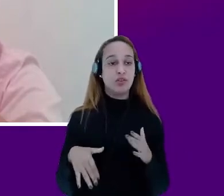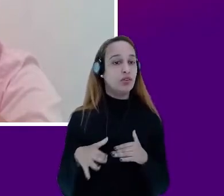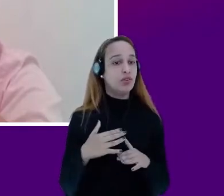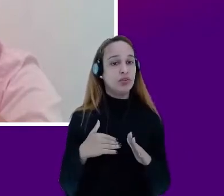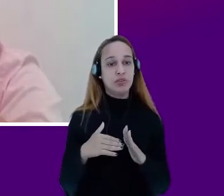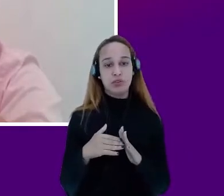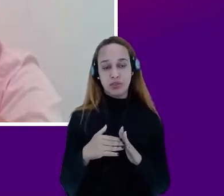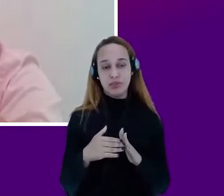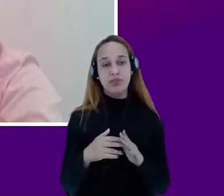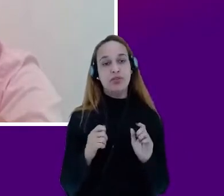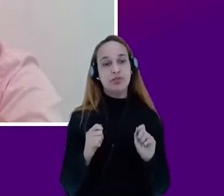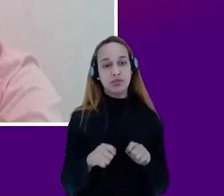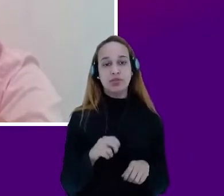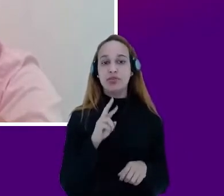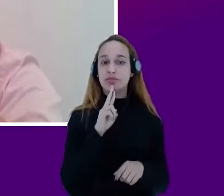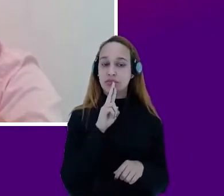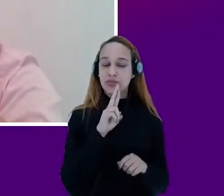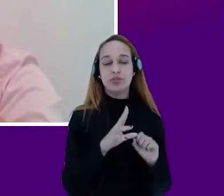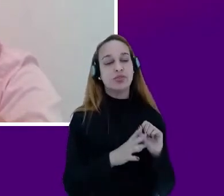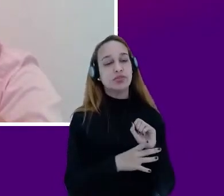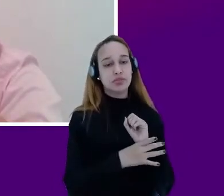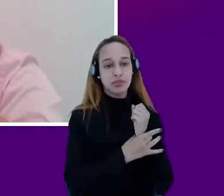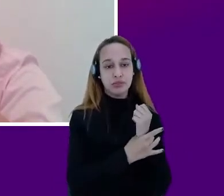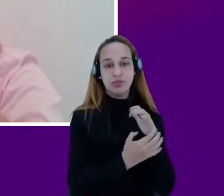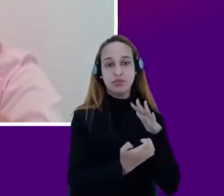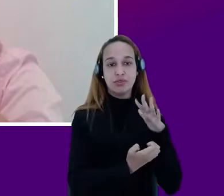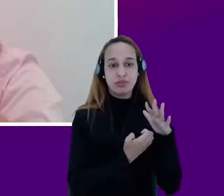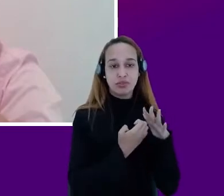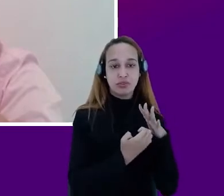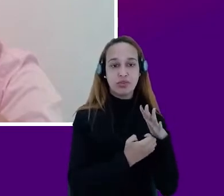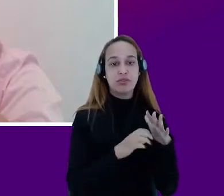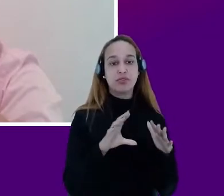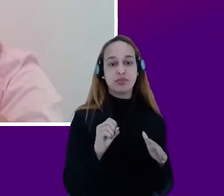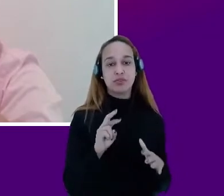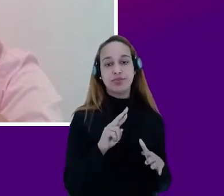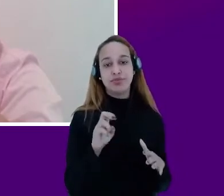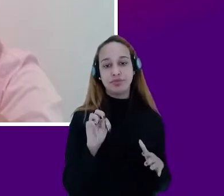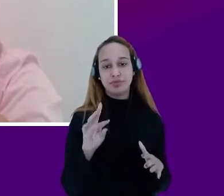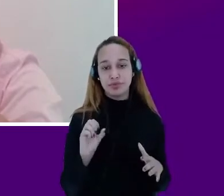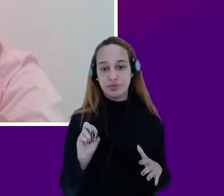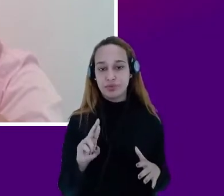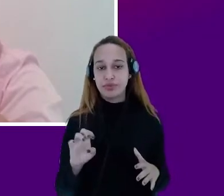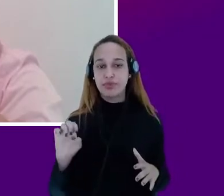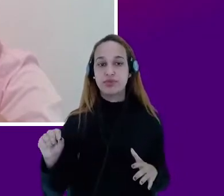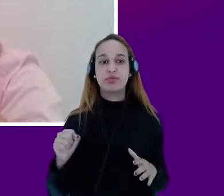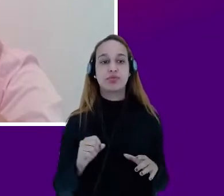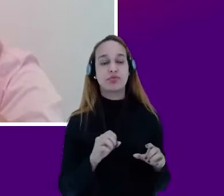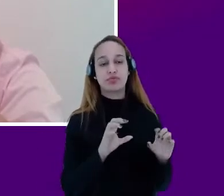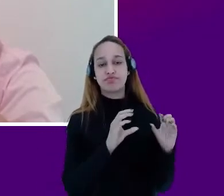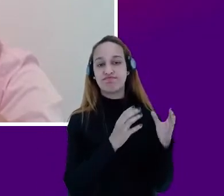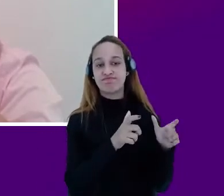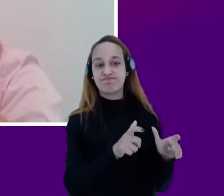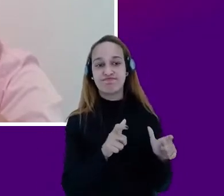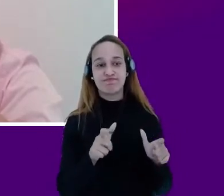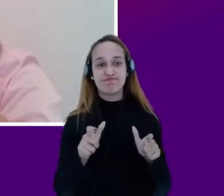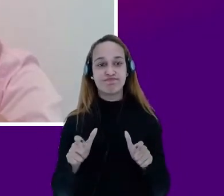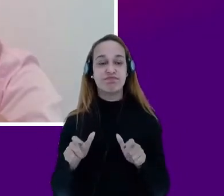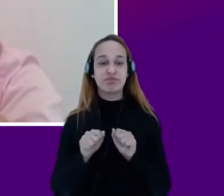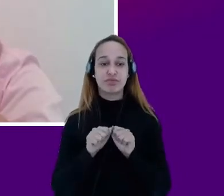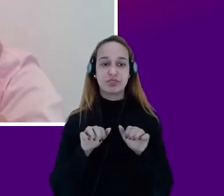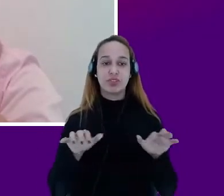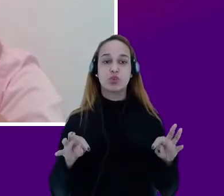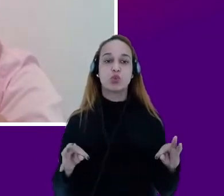deveriam responder, as seguradoras, os corretores, os canais de distribuição, todos